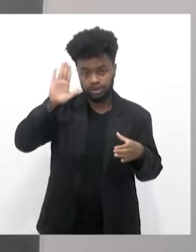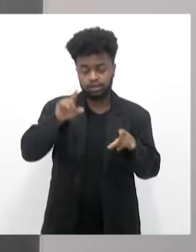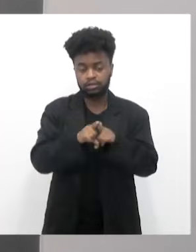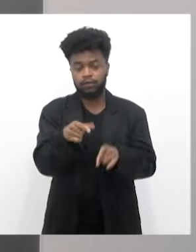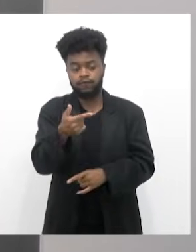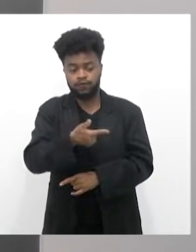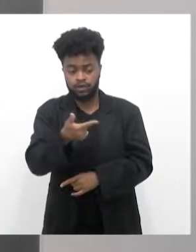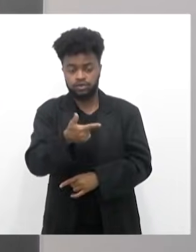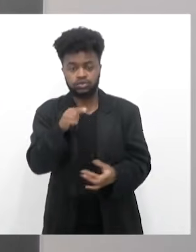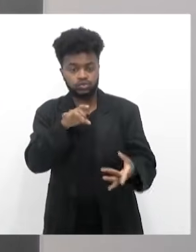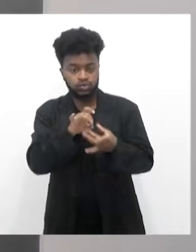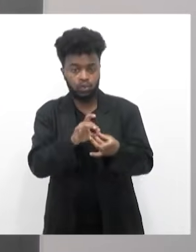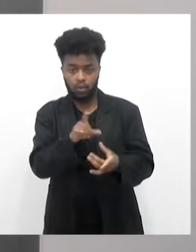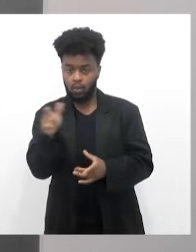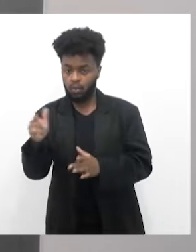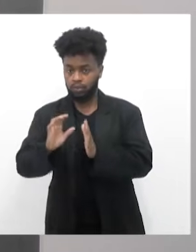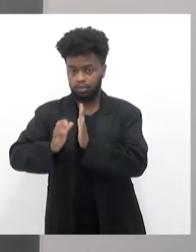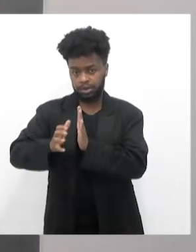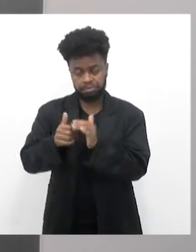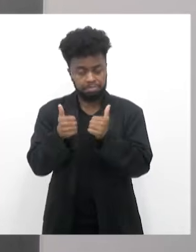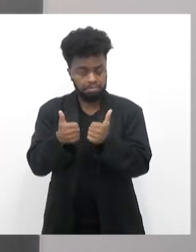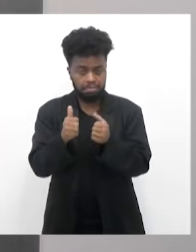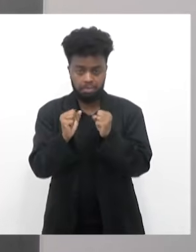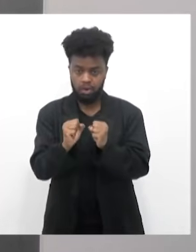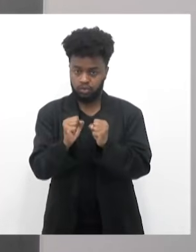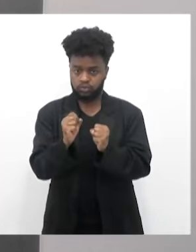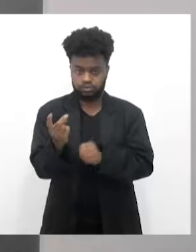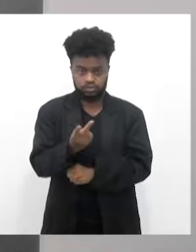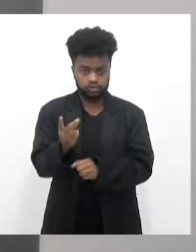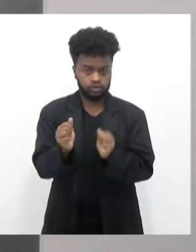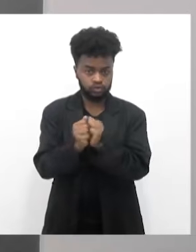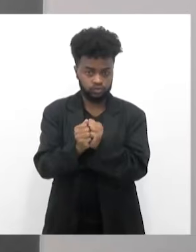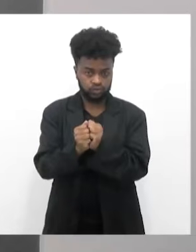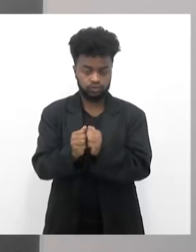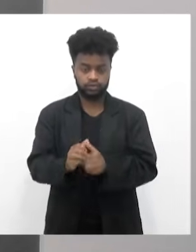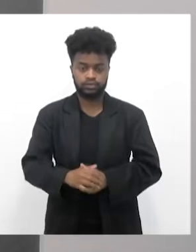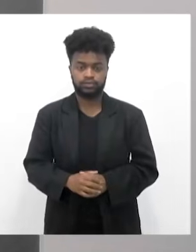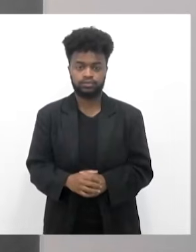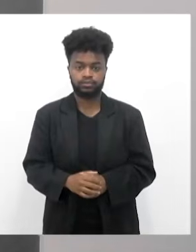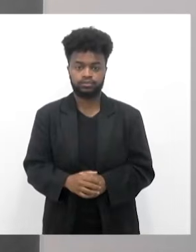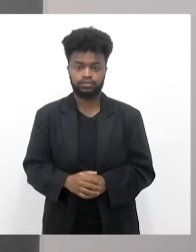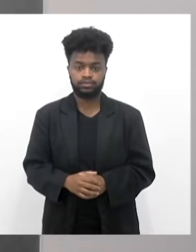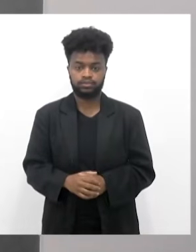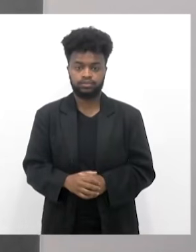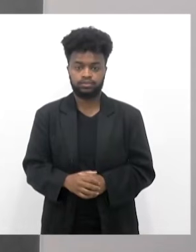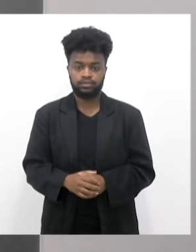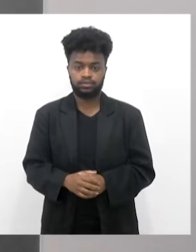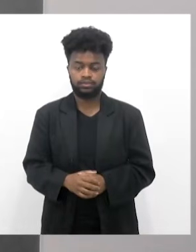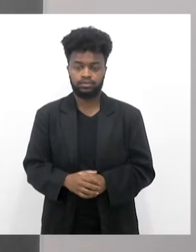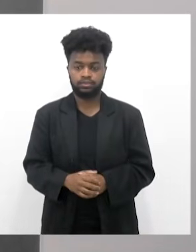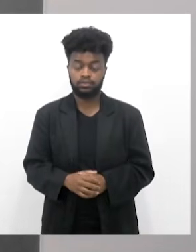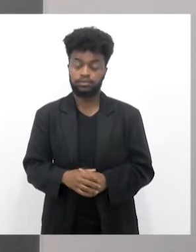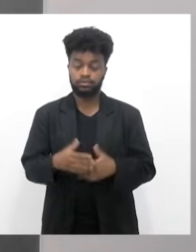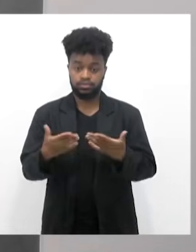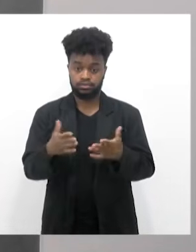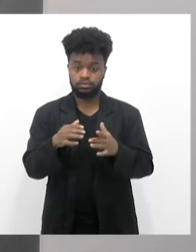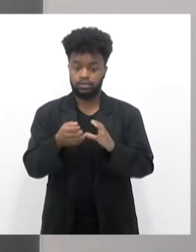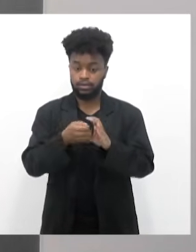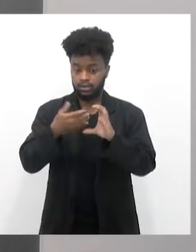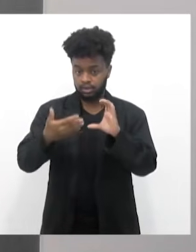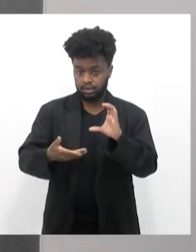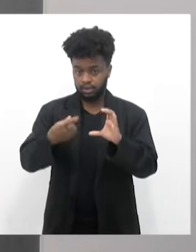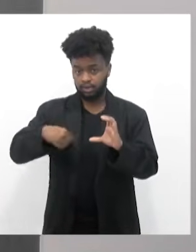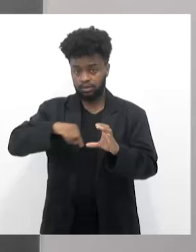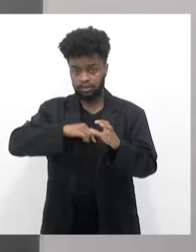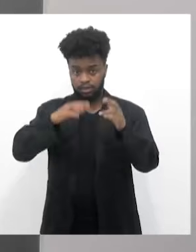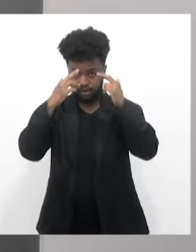vice de outro partido que integrarão essa coligação. Então, nesse aspecto,